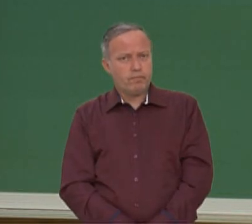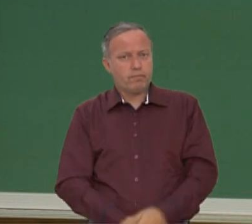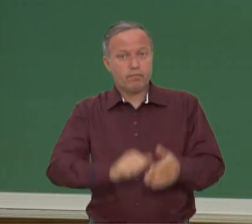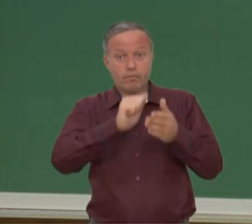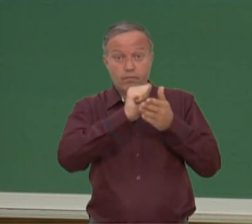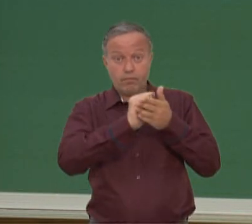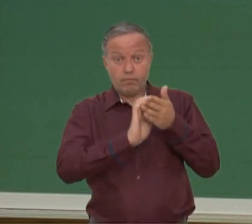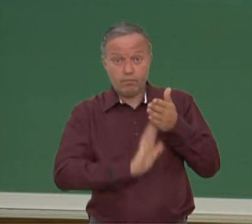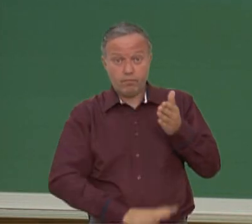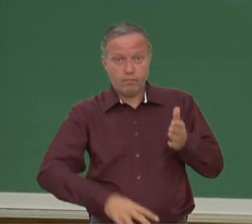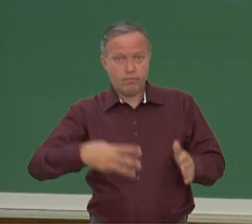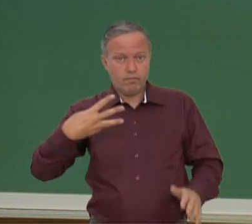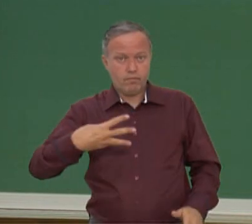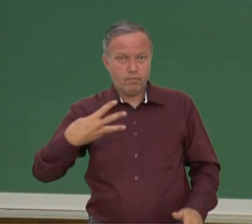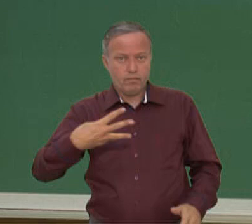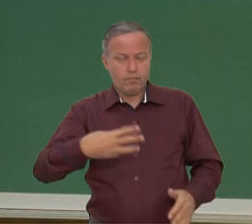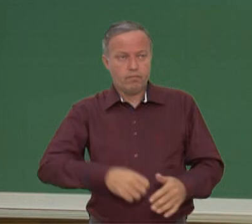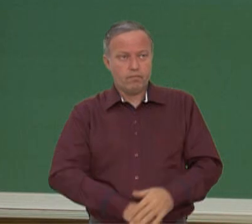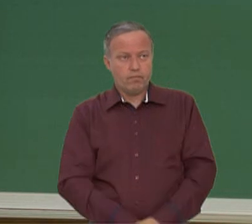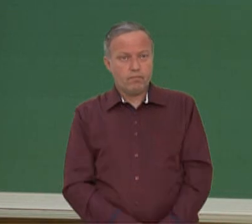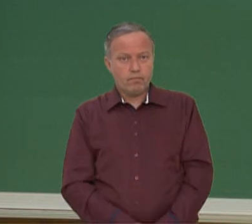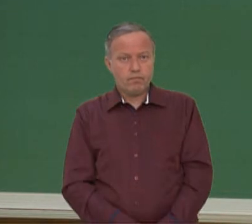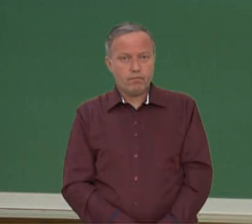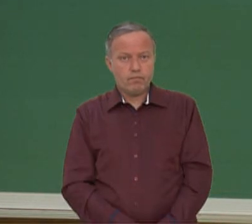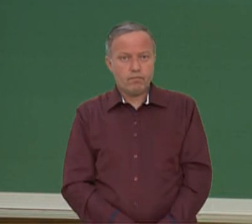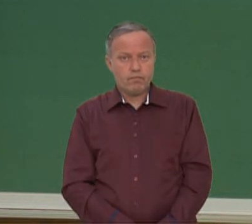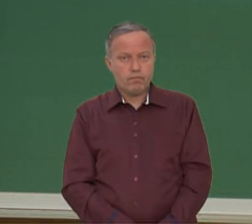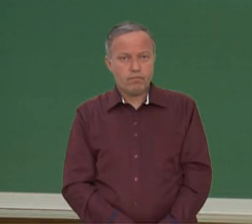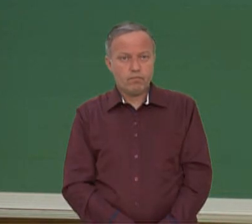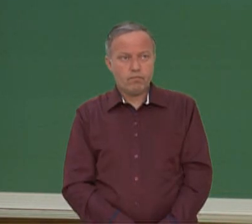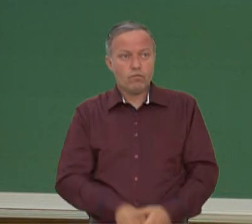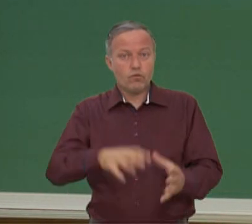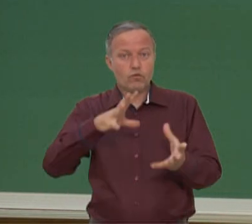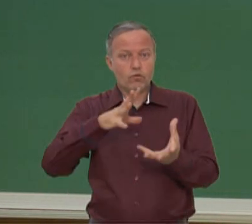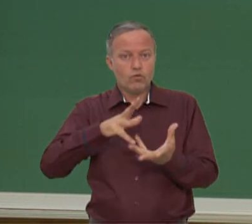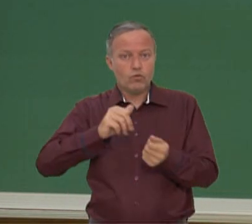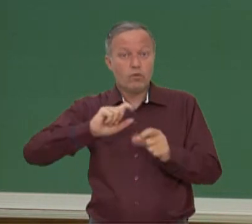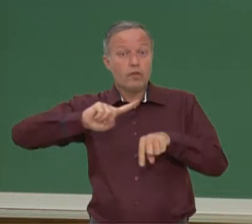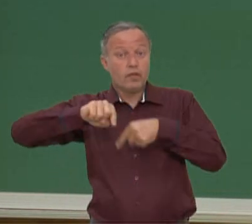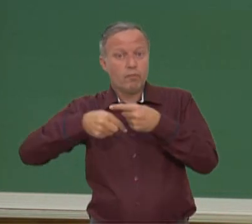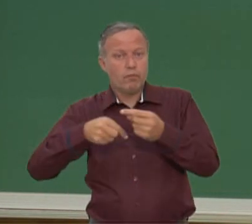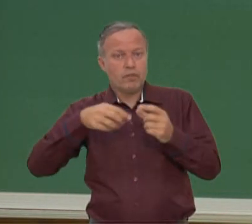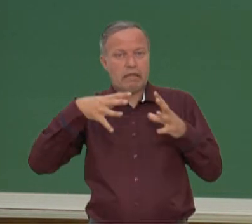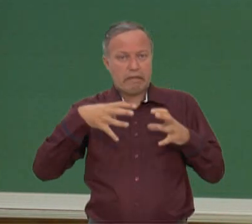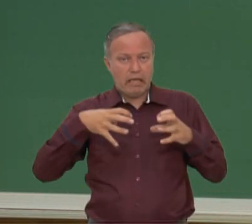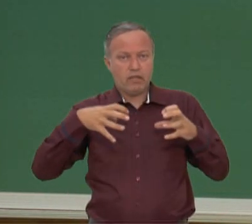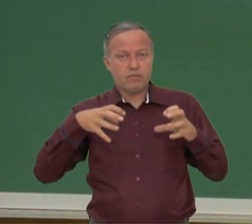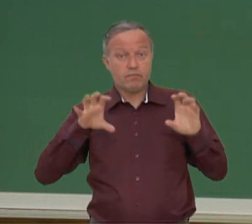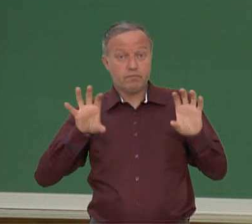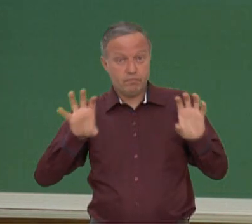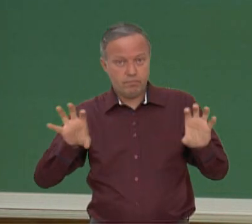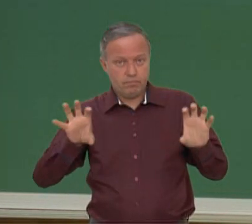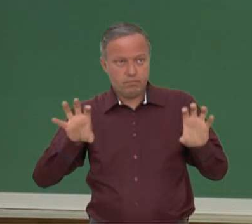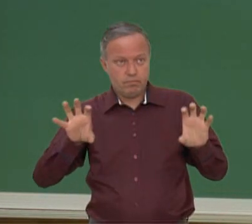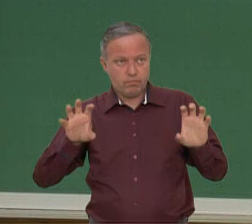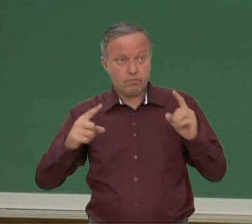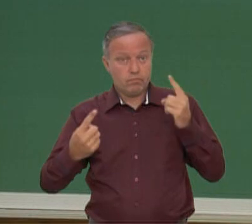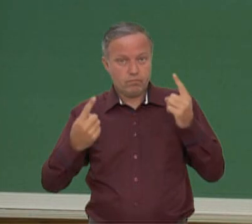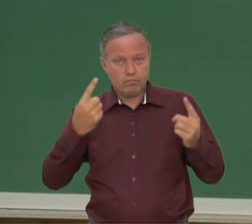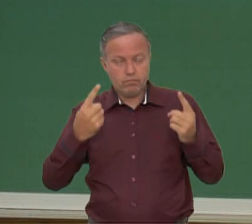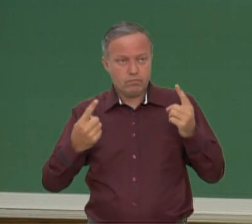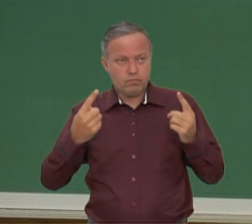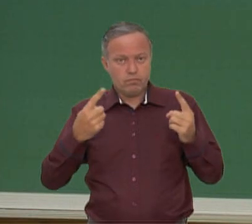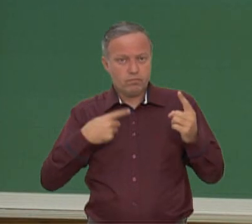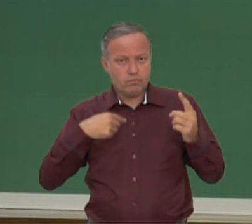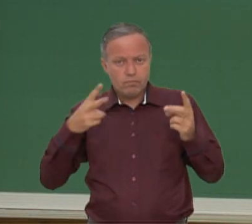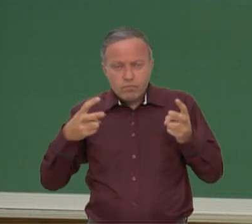Atividade 3. No mundo pós-Guerra Fria, o poder é medido pela capacidade econômica. Quais são os fatores